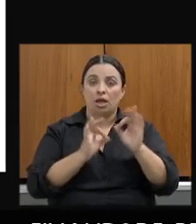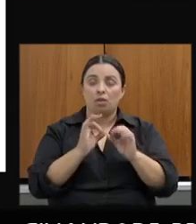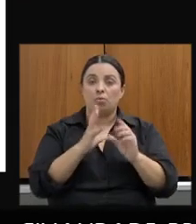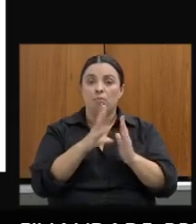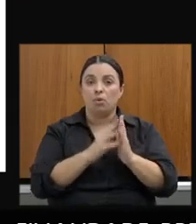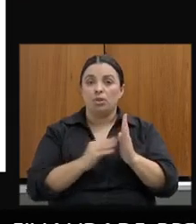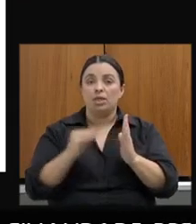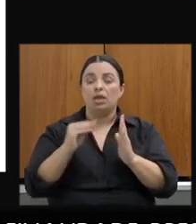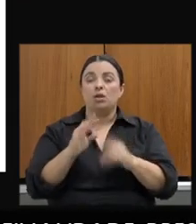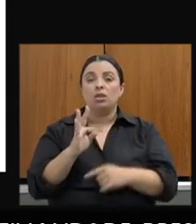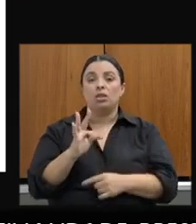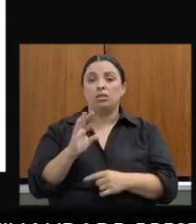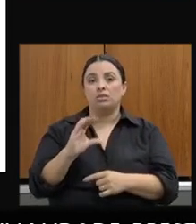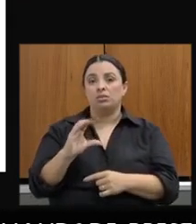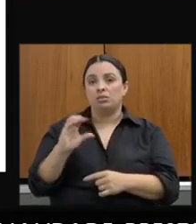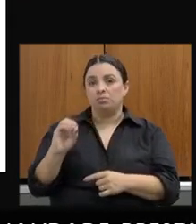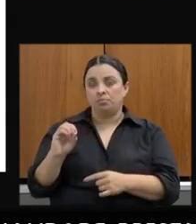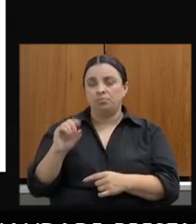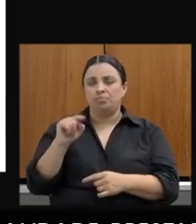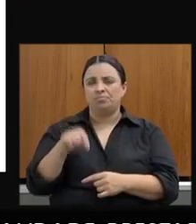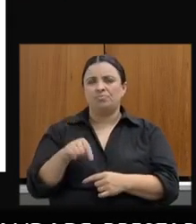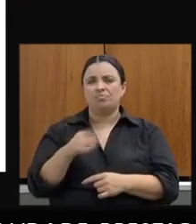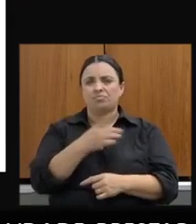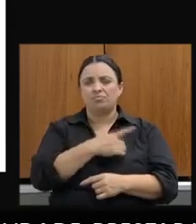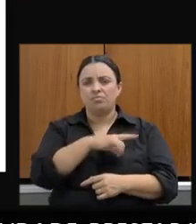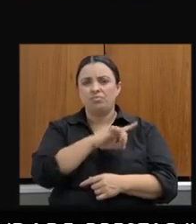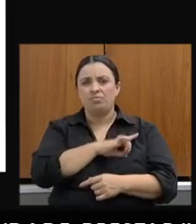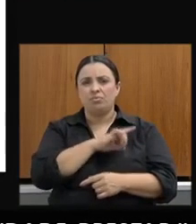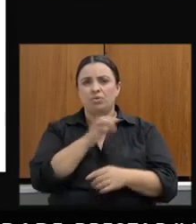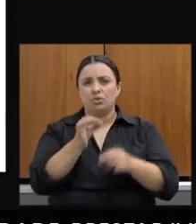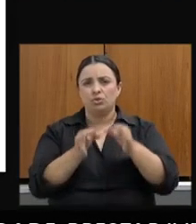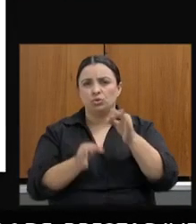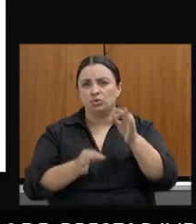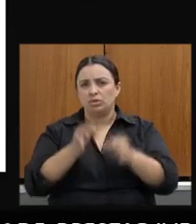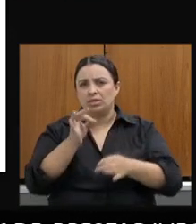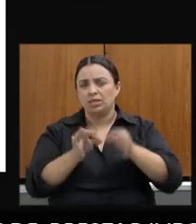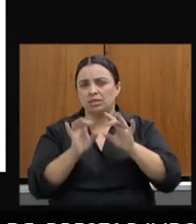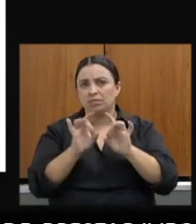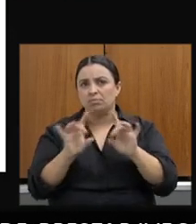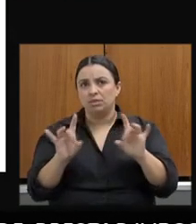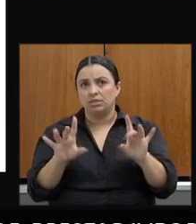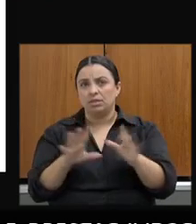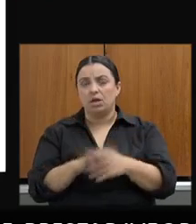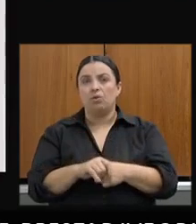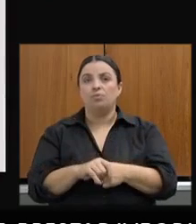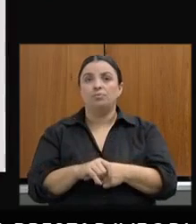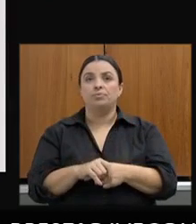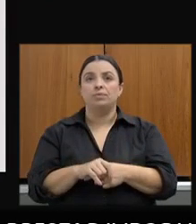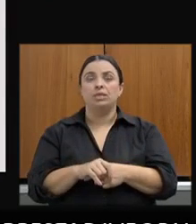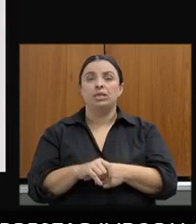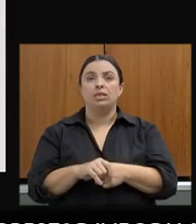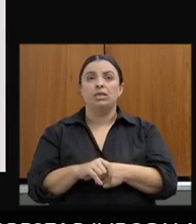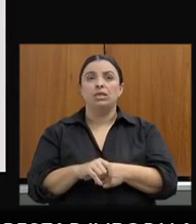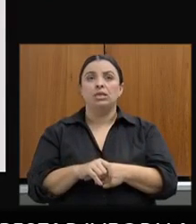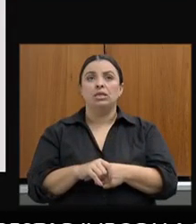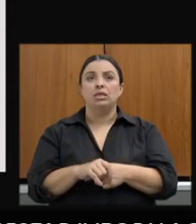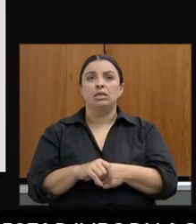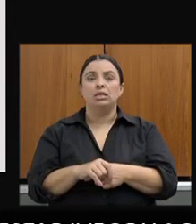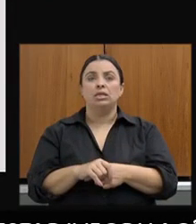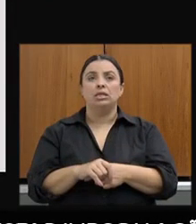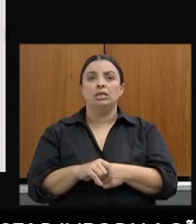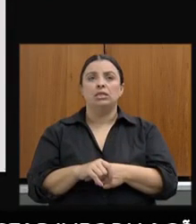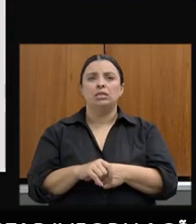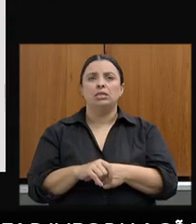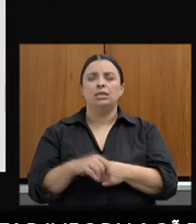delegacia adida ao juizado especial e como estamos pode passar como estamos aí tô